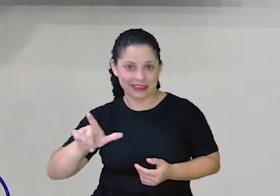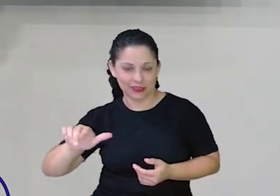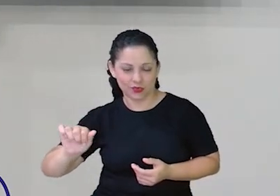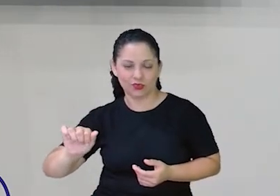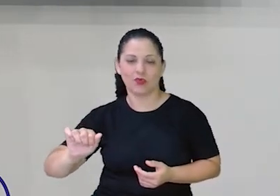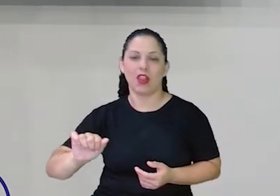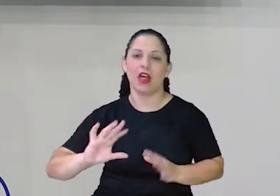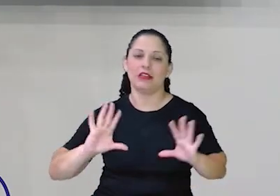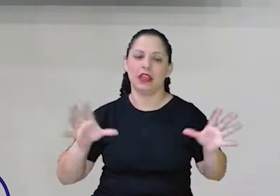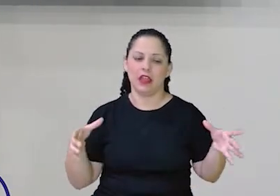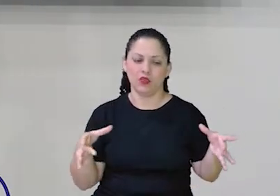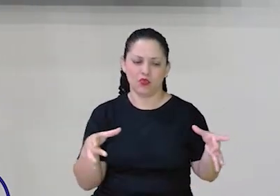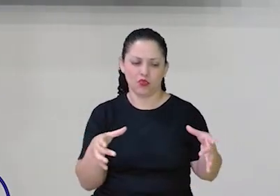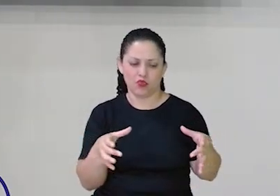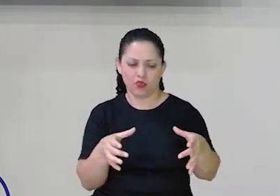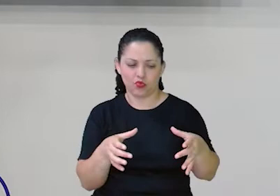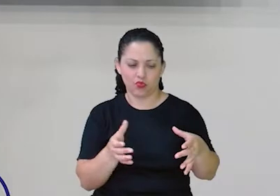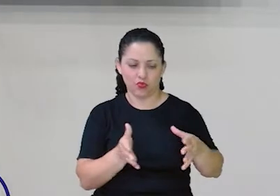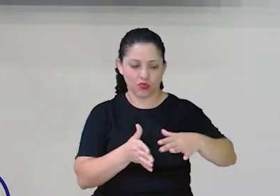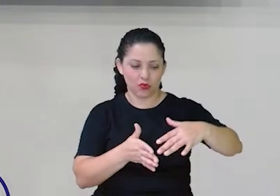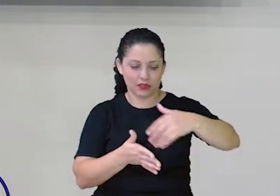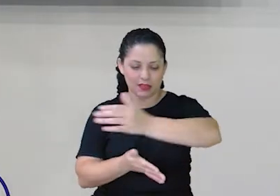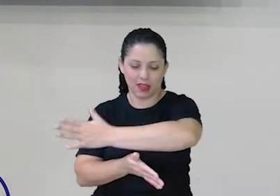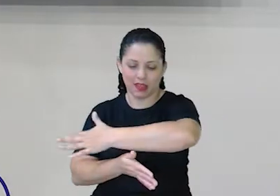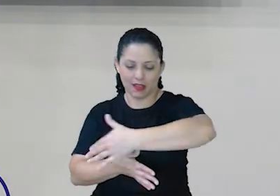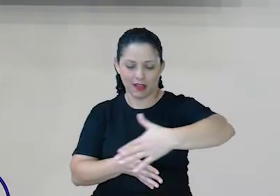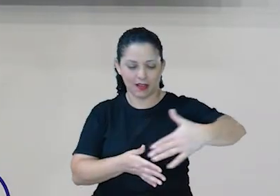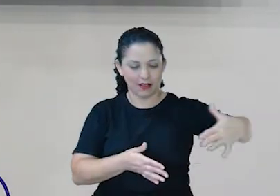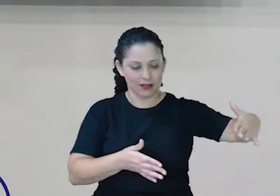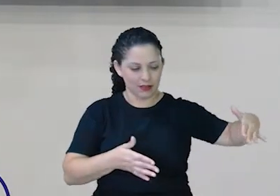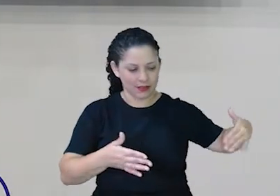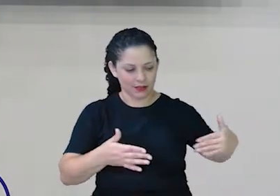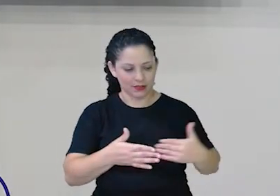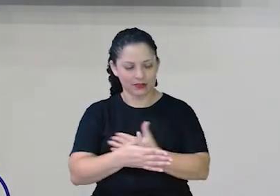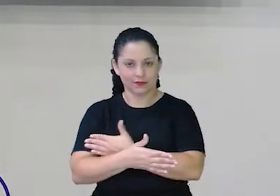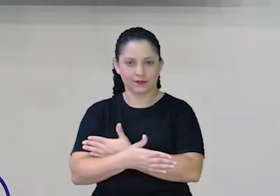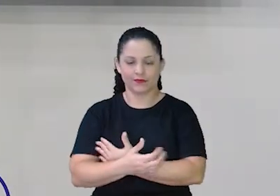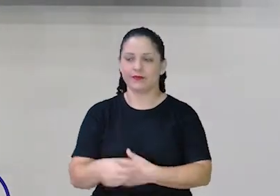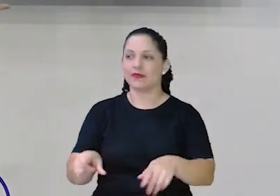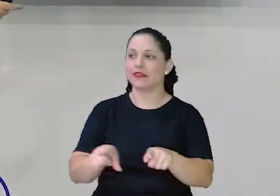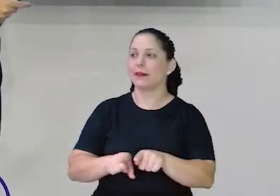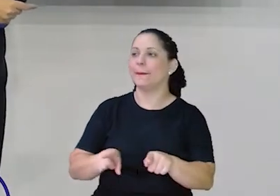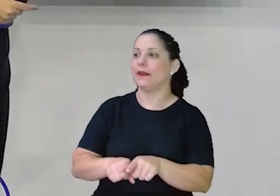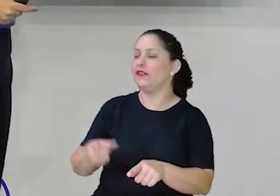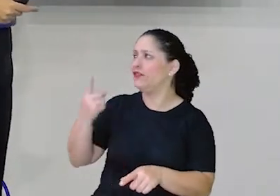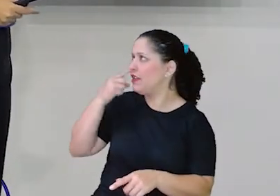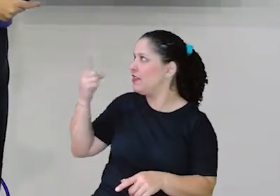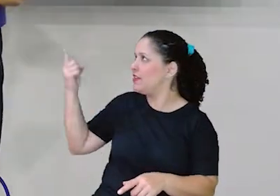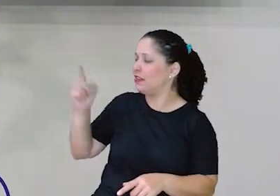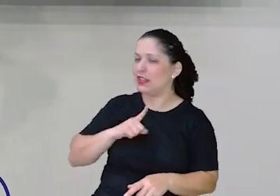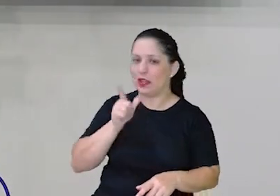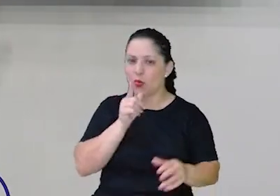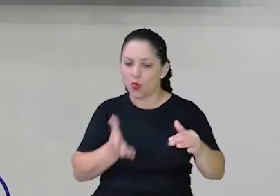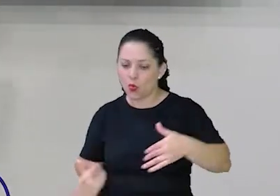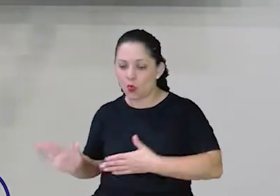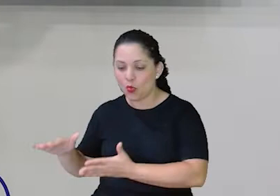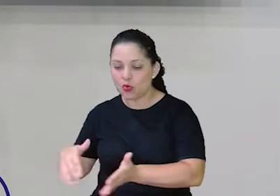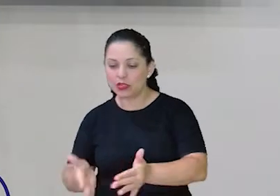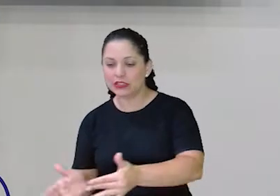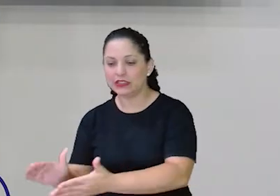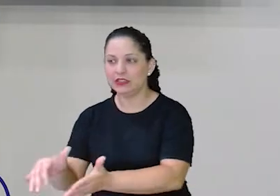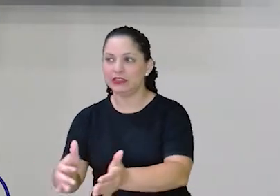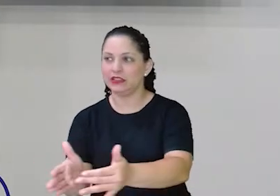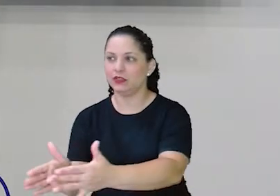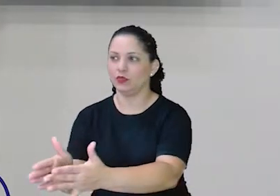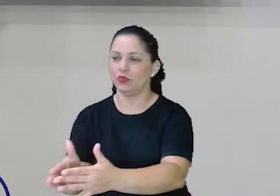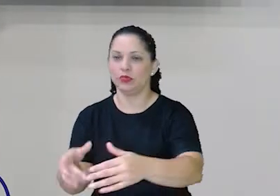Aí se juntou aqui e ficou essa região. Aqui a gente está vendo, ó, um riozinho. Aqui a gente está